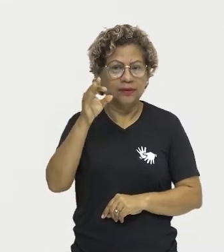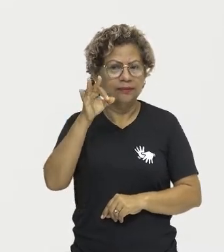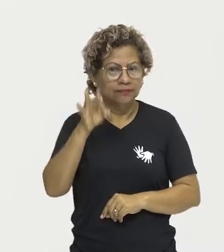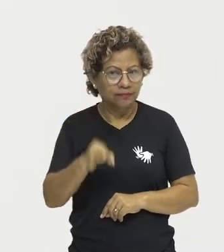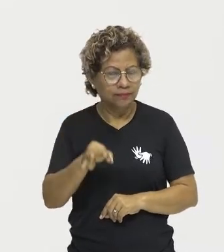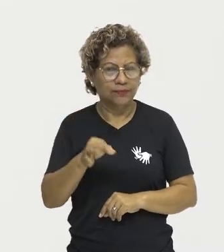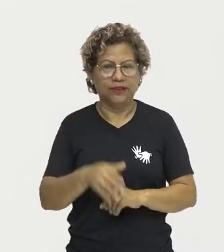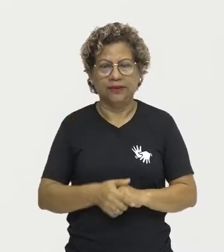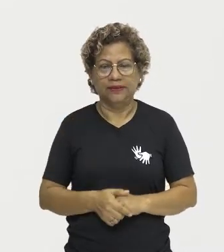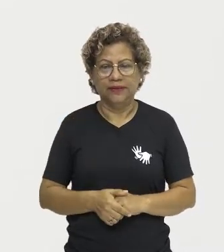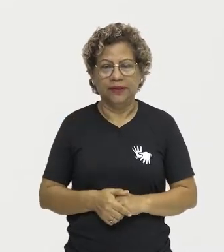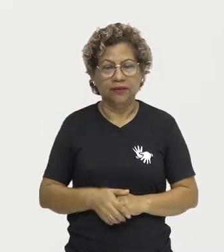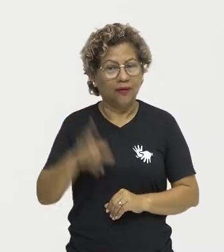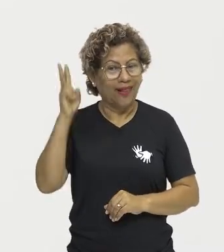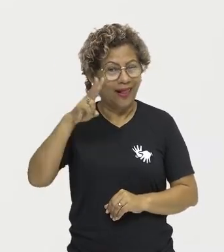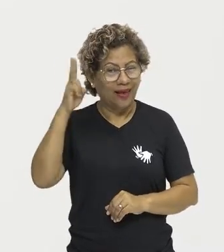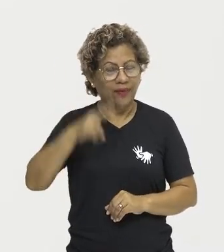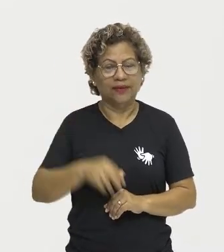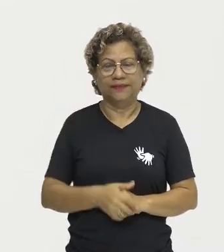macete, ó. Que